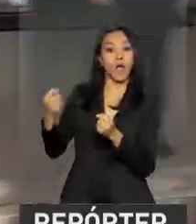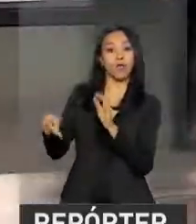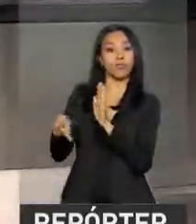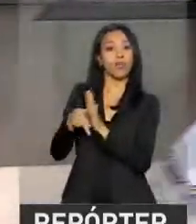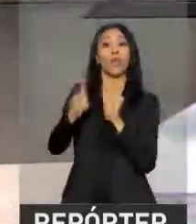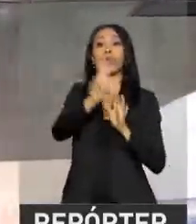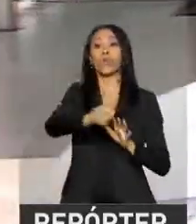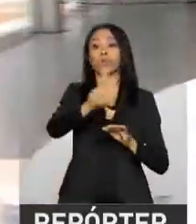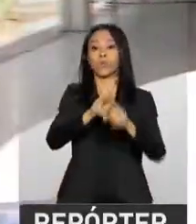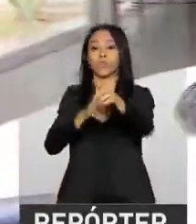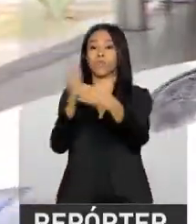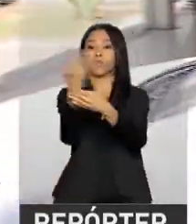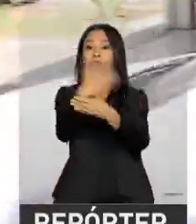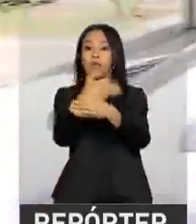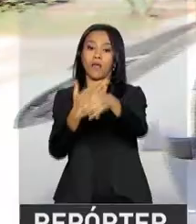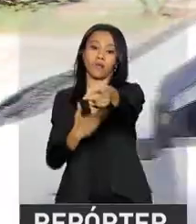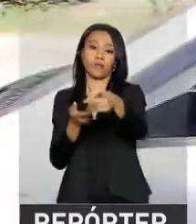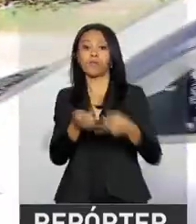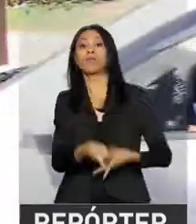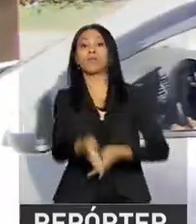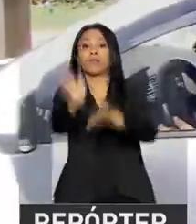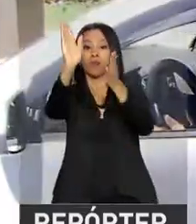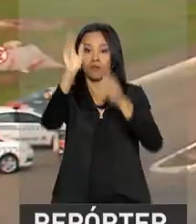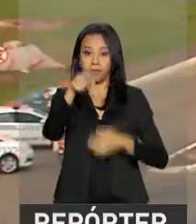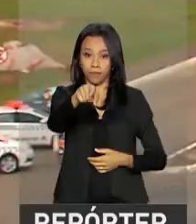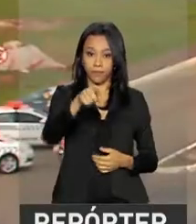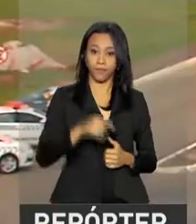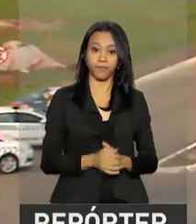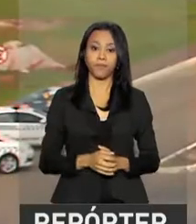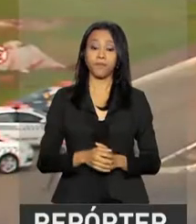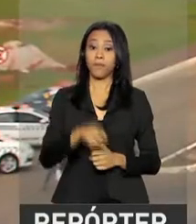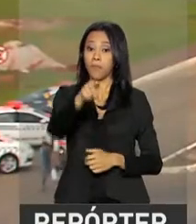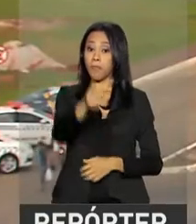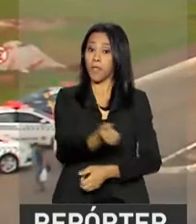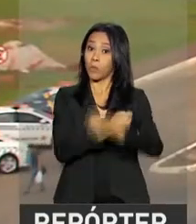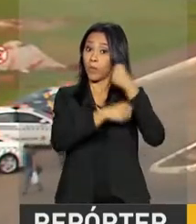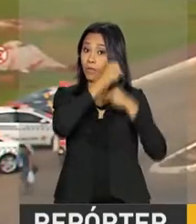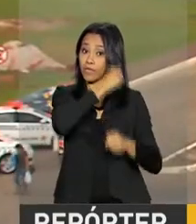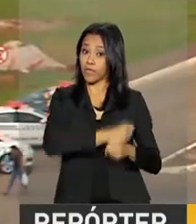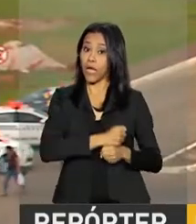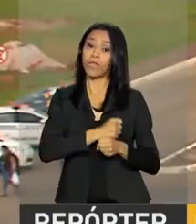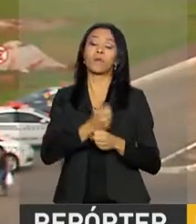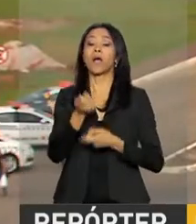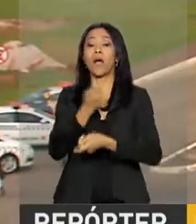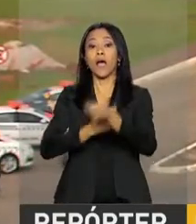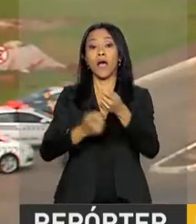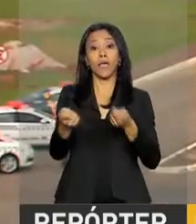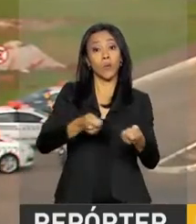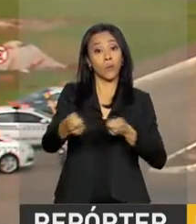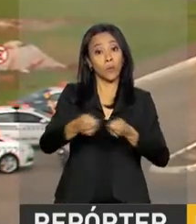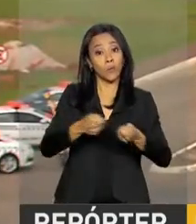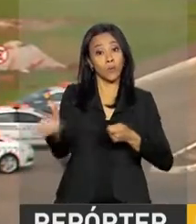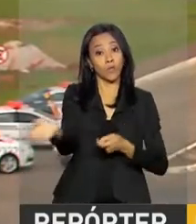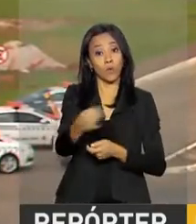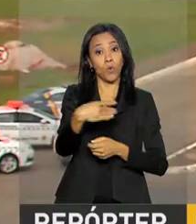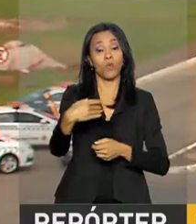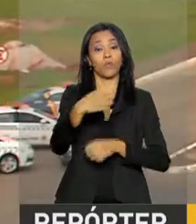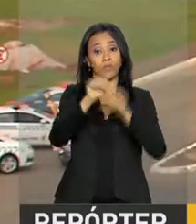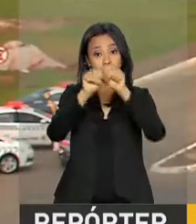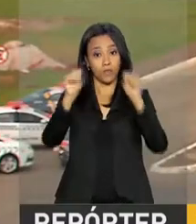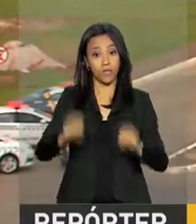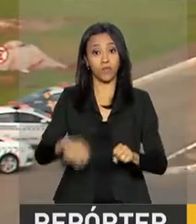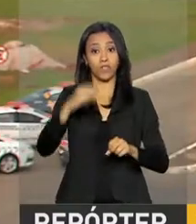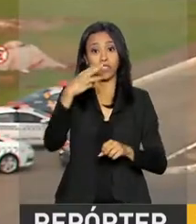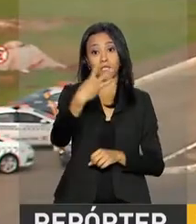uso um táxi para os deslocamentos no ano passado a economia com o novo sistema foi de 3 milhões de reais